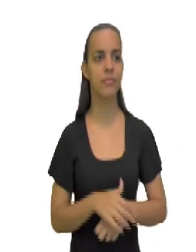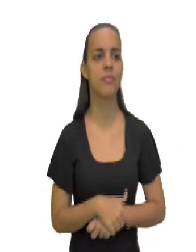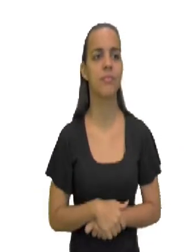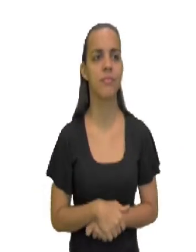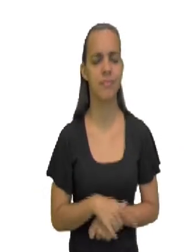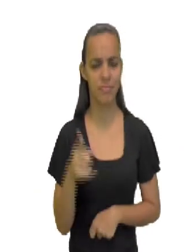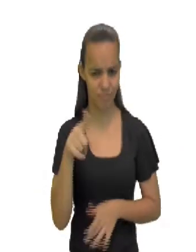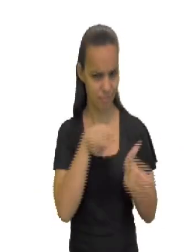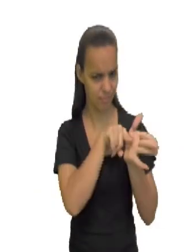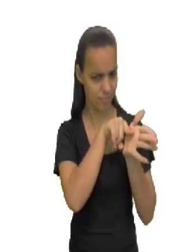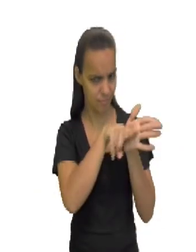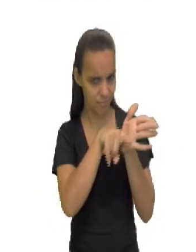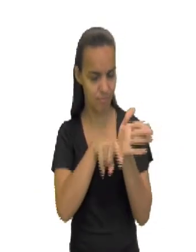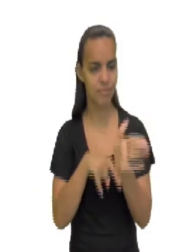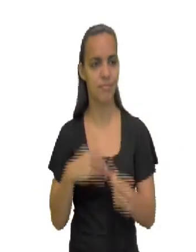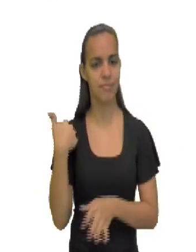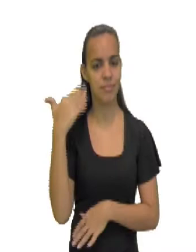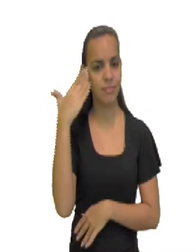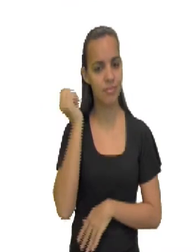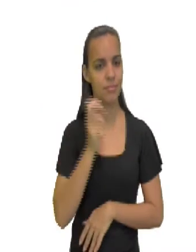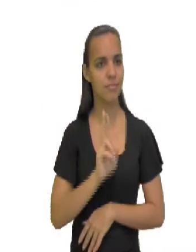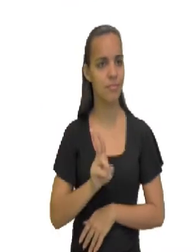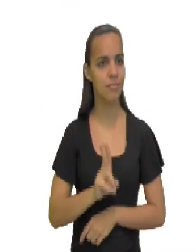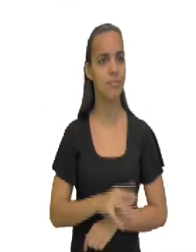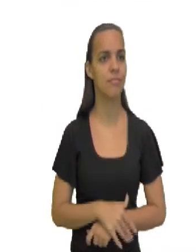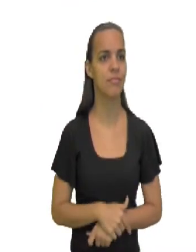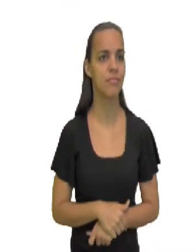uma pesquisada aí, ok?